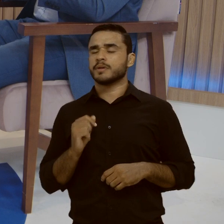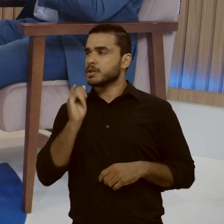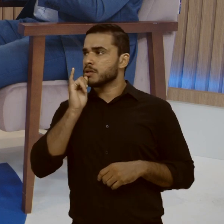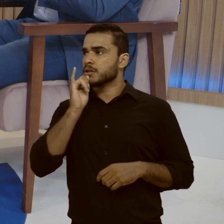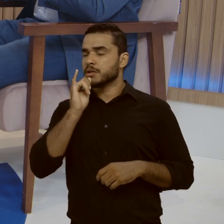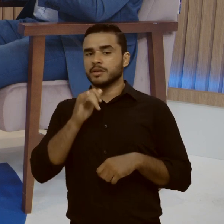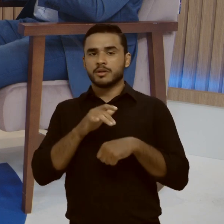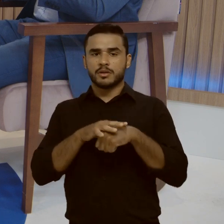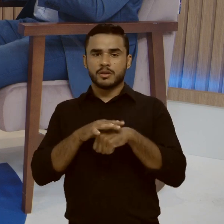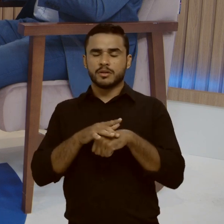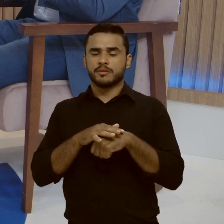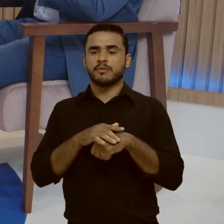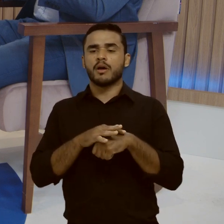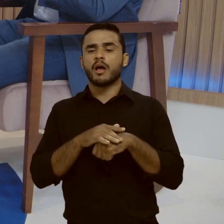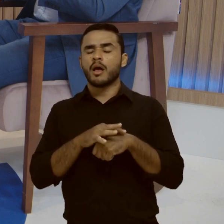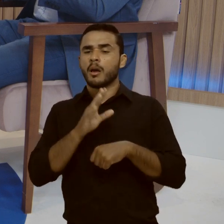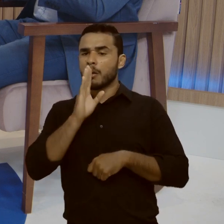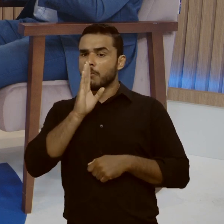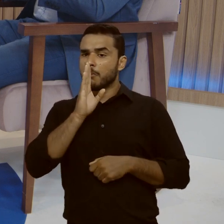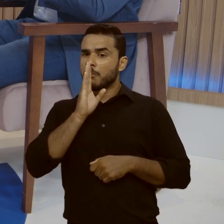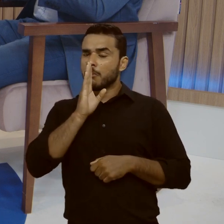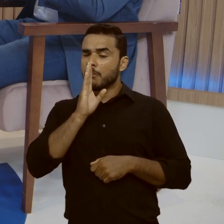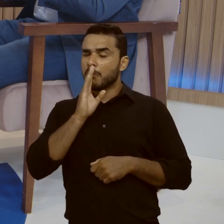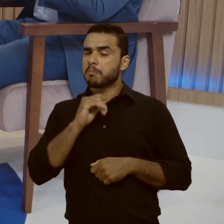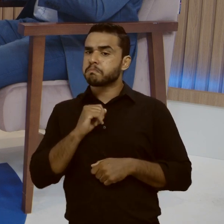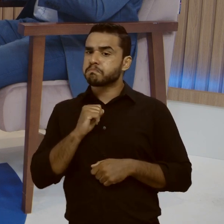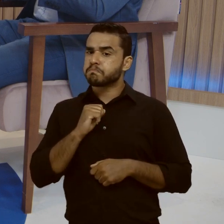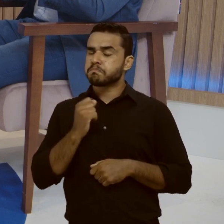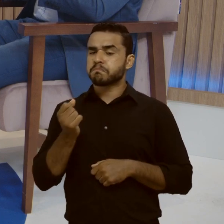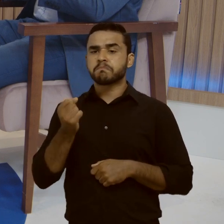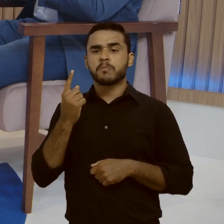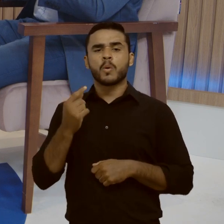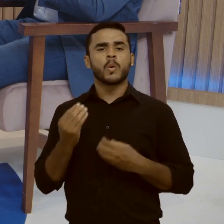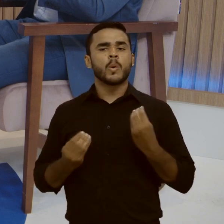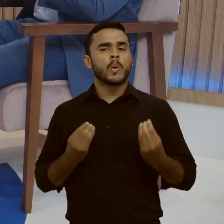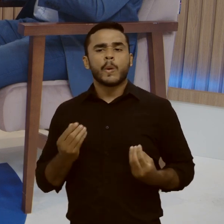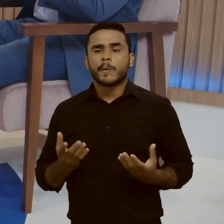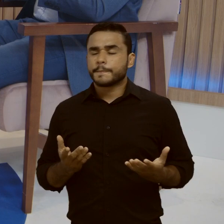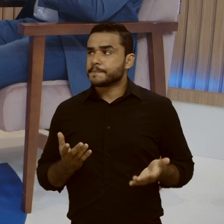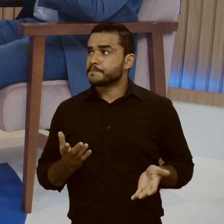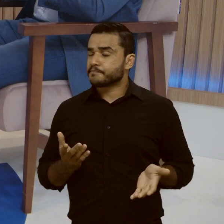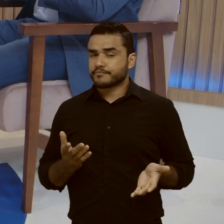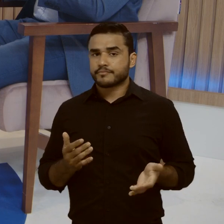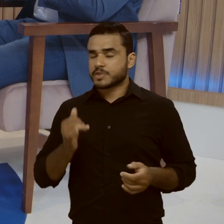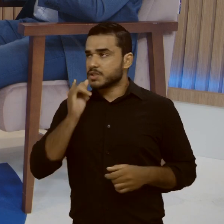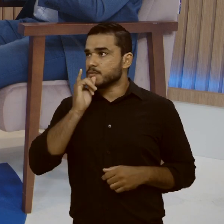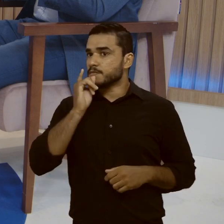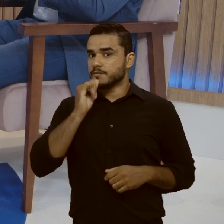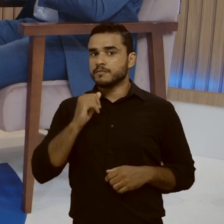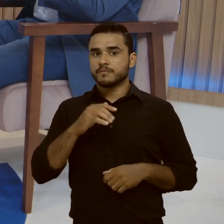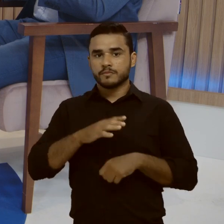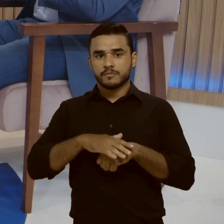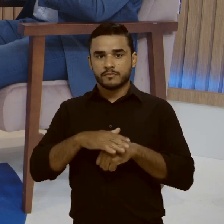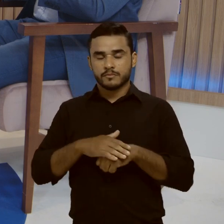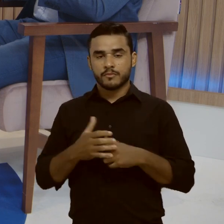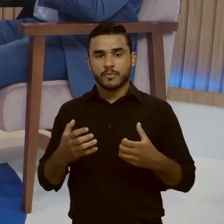doença silenciosa, né? Mas de que forma as pessoas, por exemplo, olha, eu cheguei